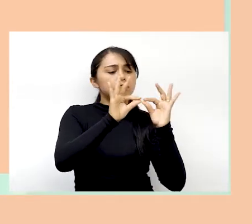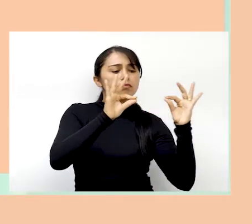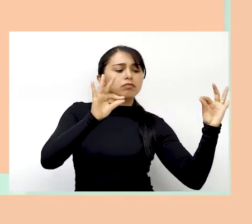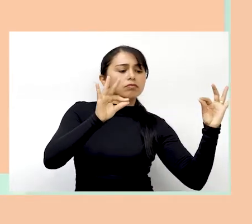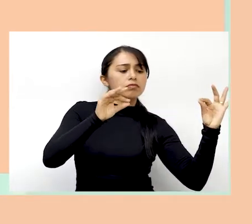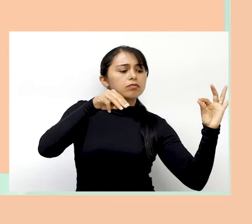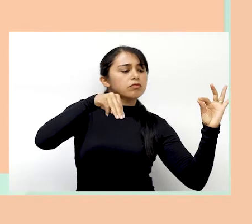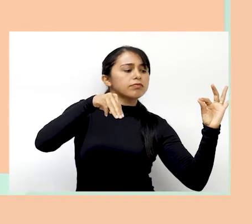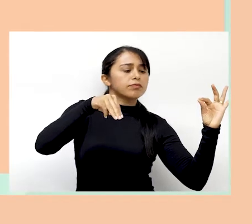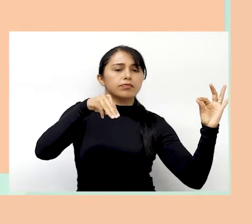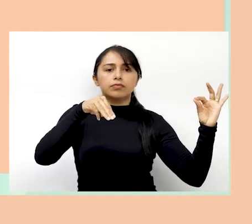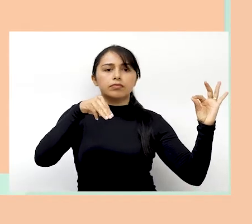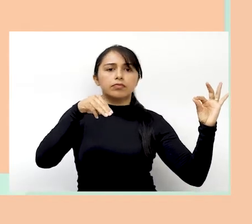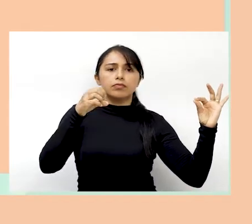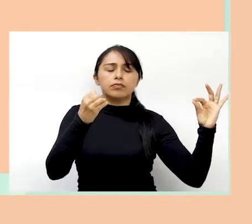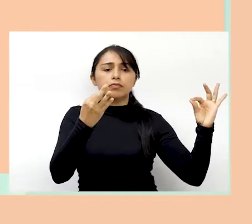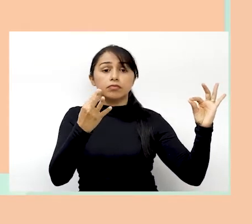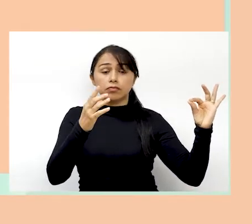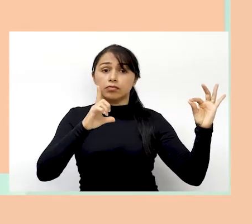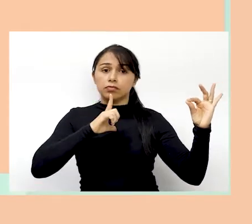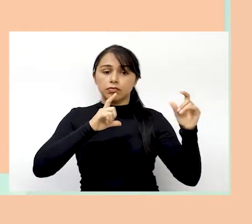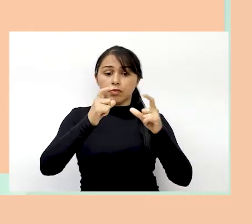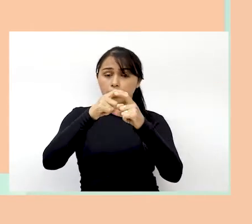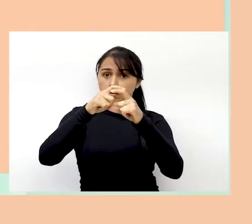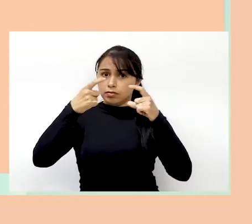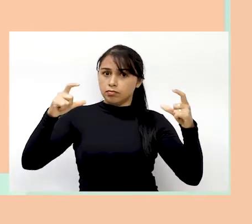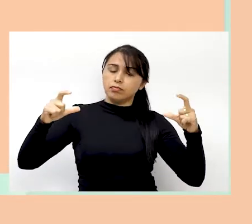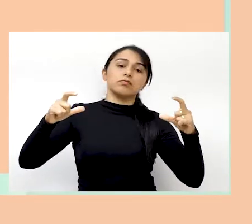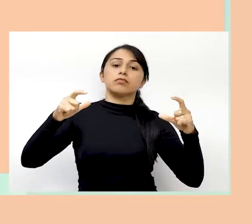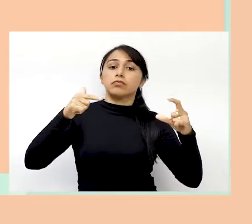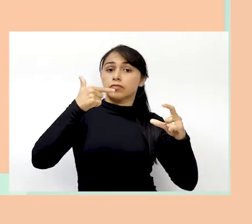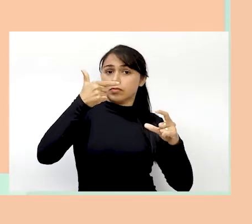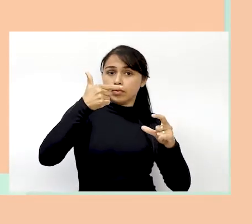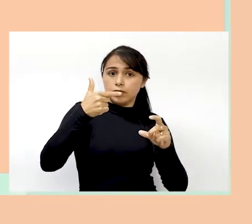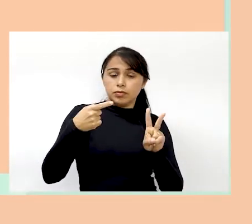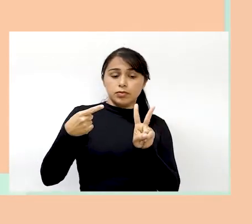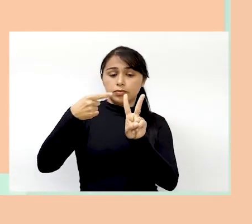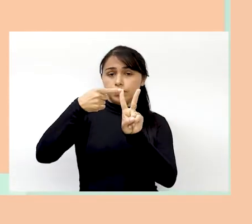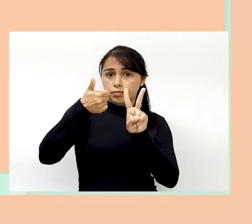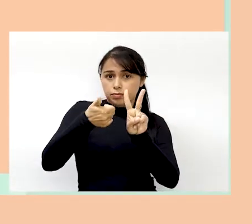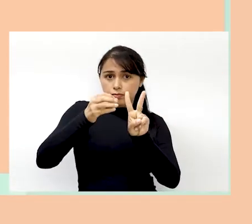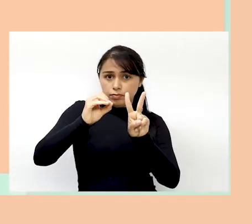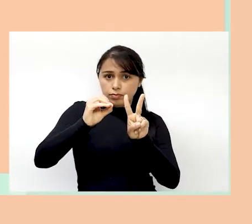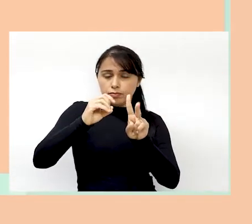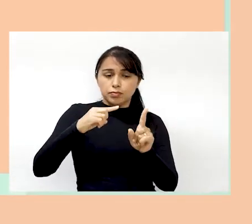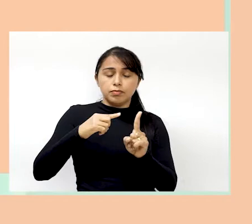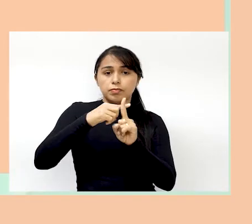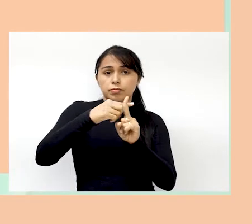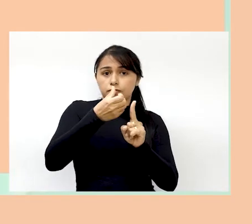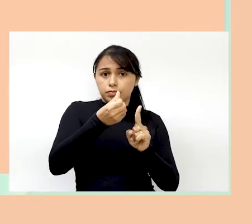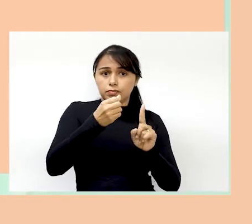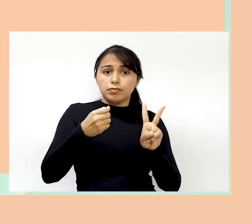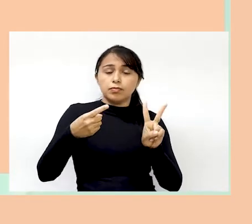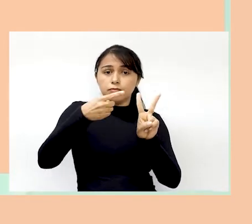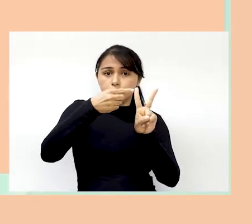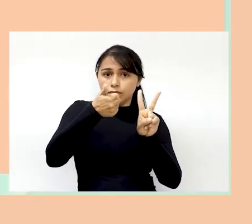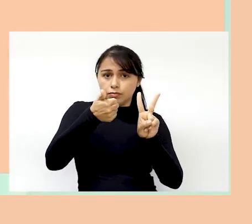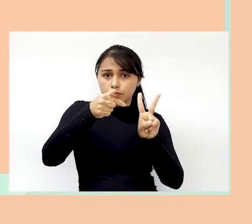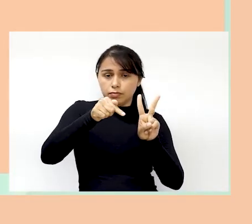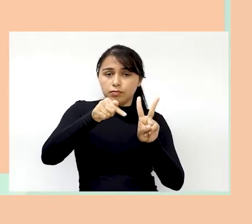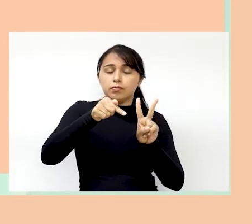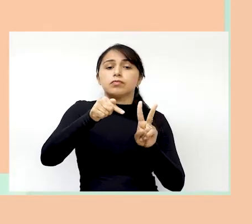em metros pela expressão, então está aqui a expressão, 2 raiz de 10 mais 6 raiz de 17